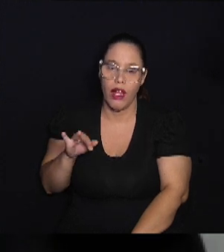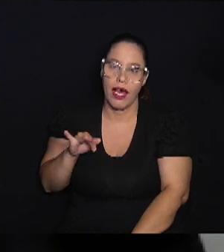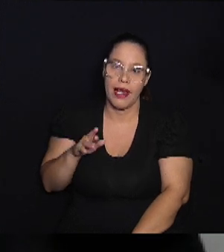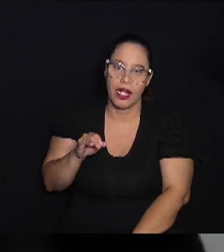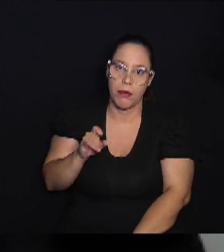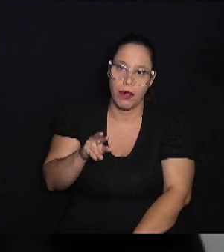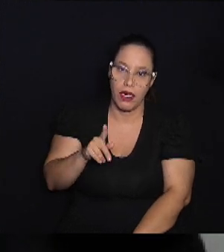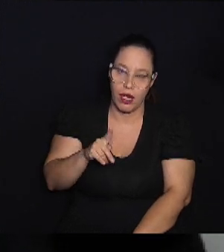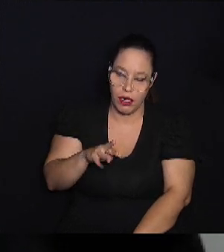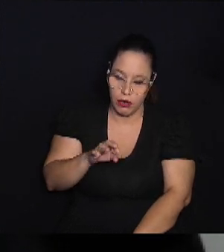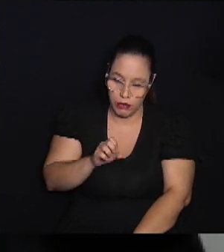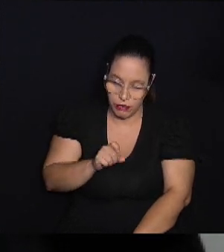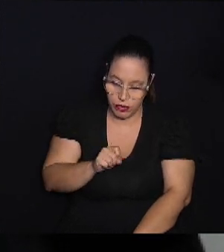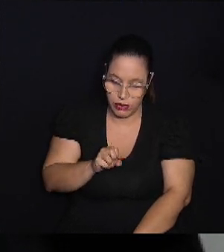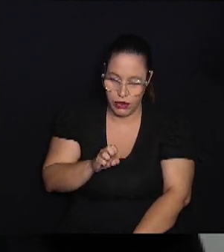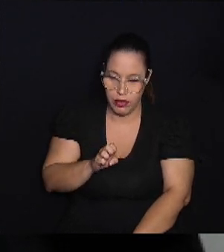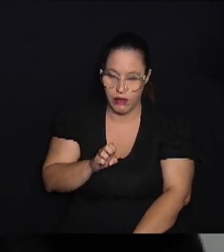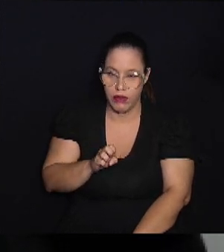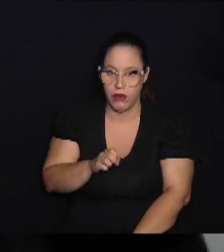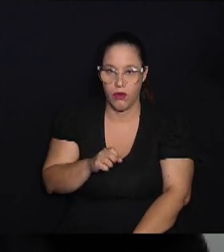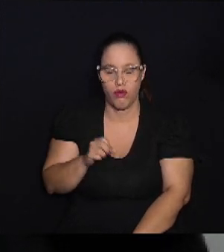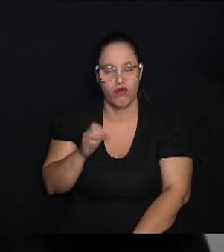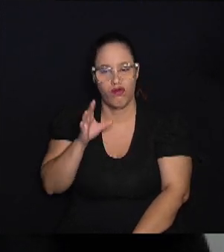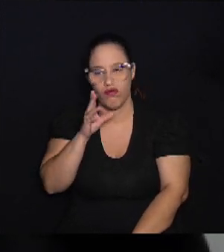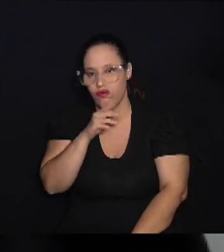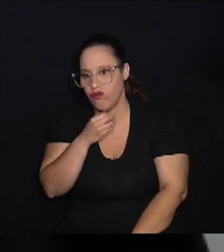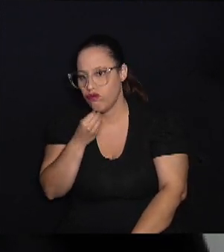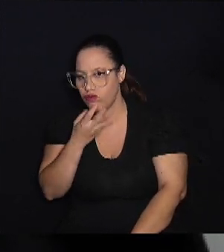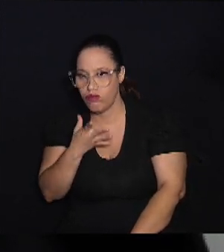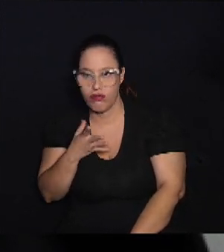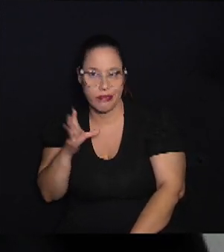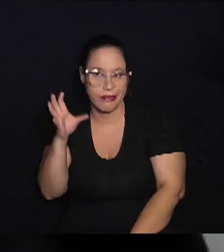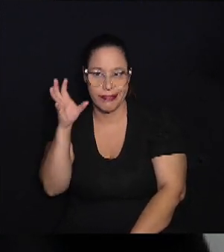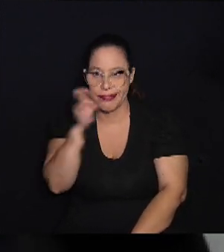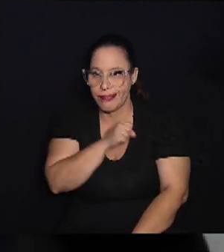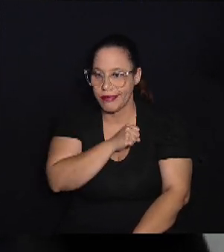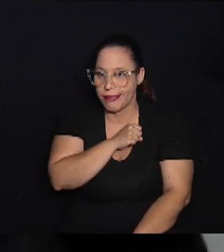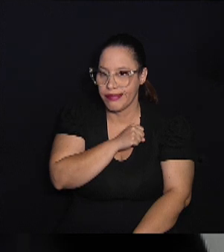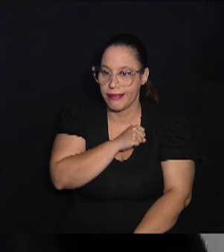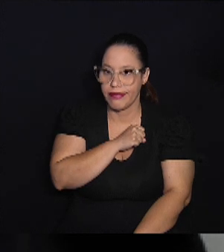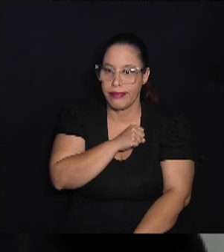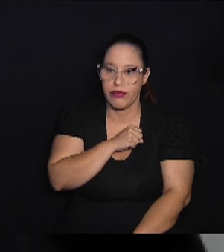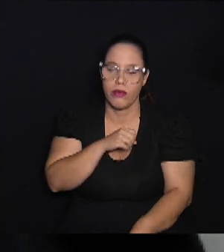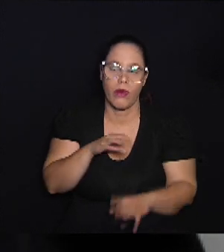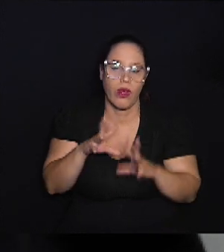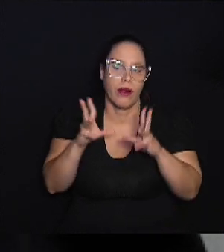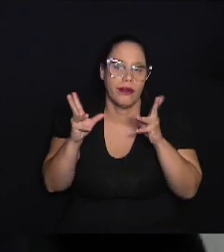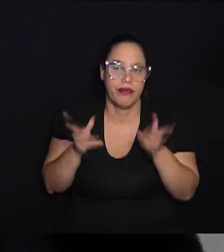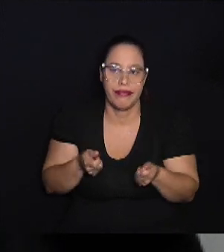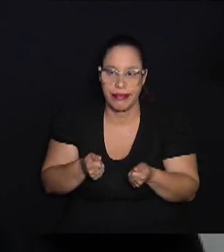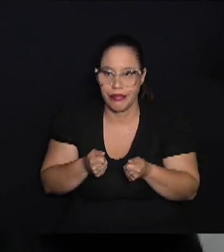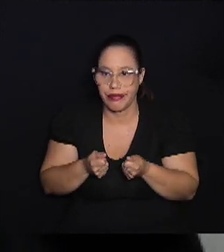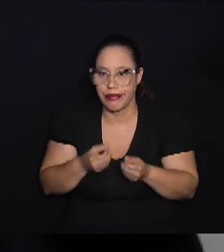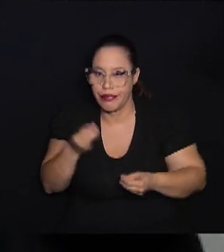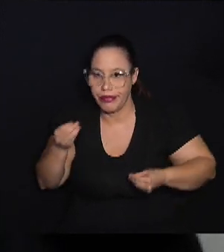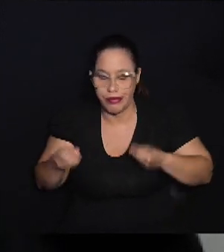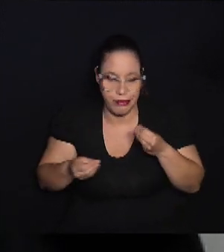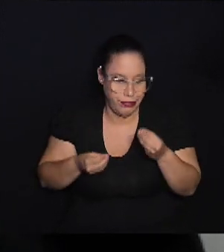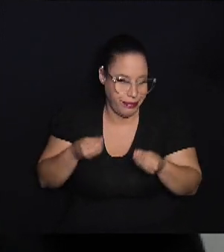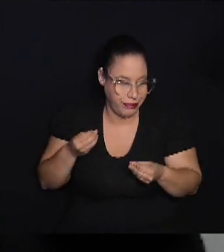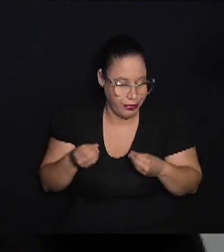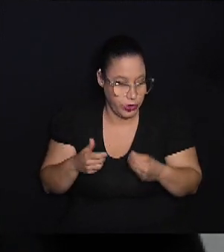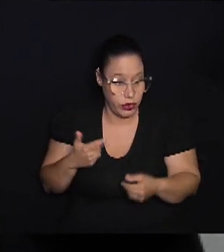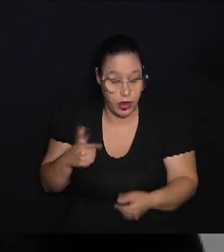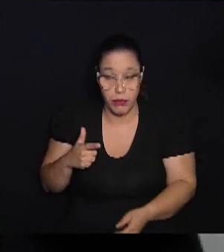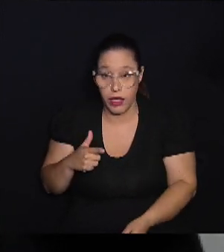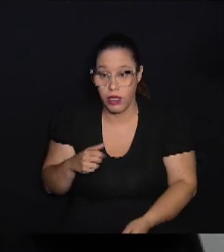uma refeição super fácil de ser produzida, muito rápida e completa que vai suprir as suas necessidades